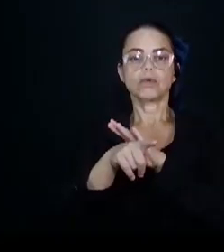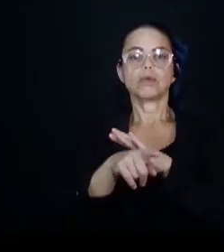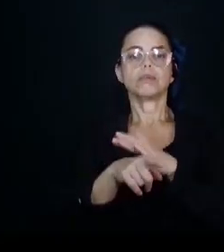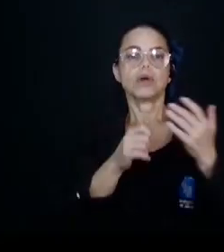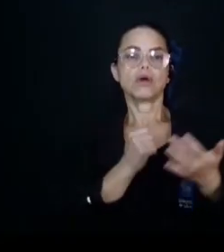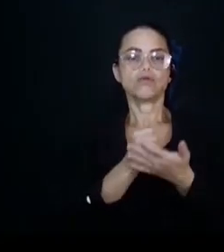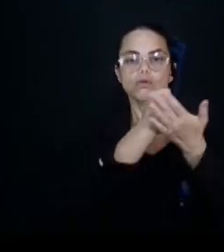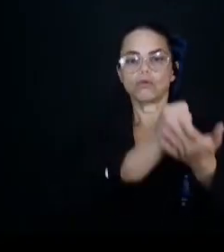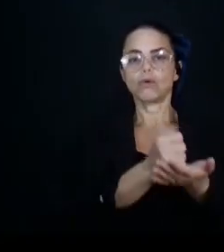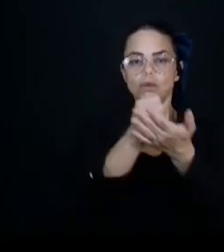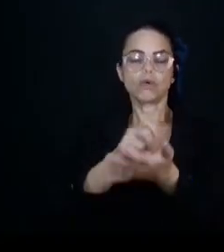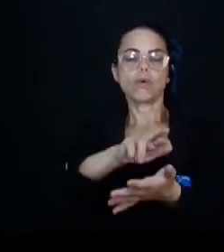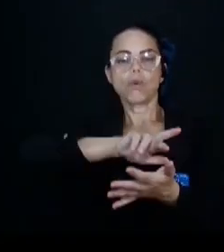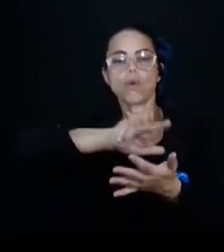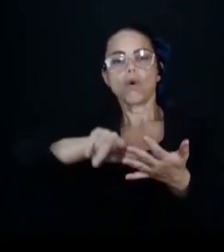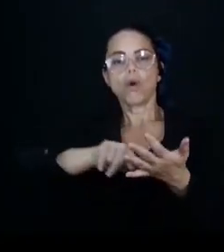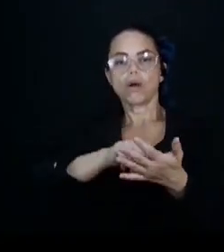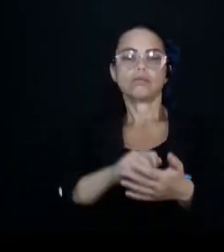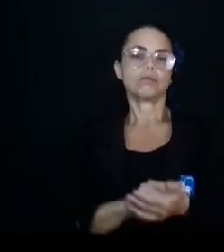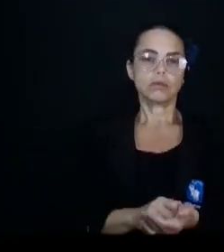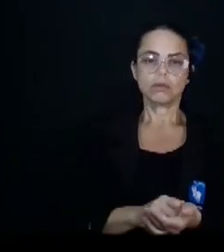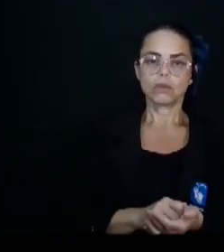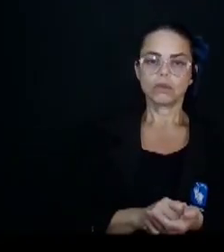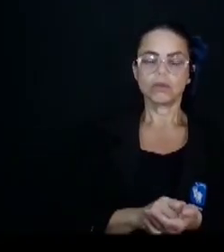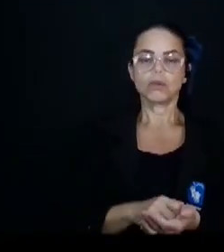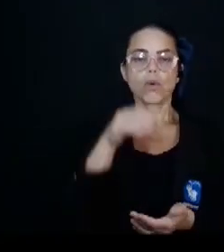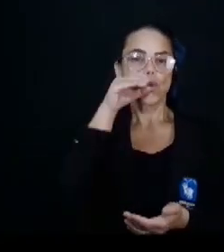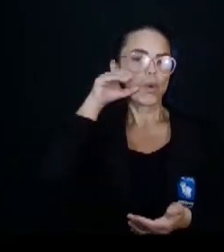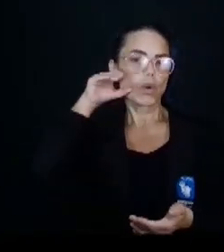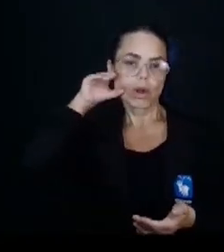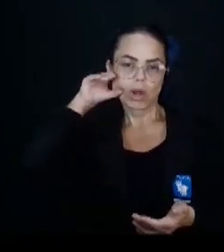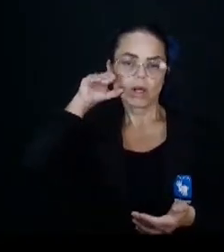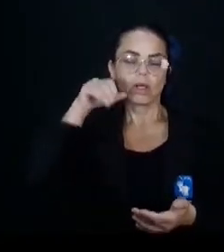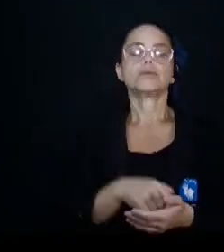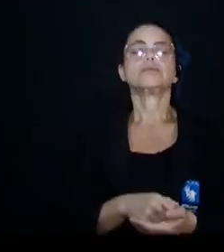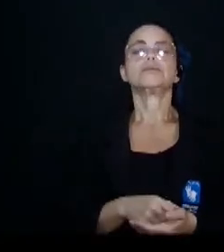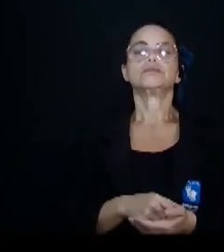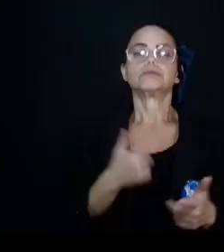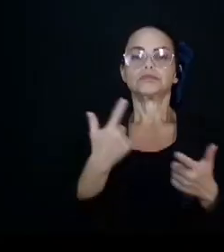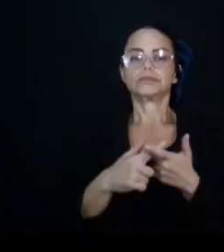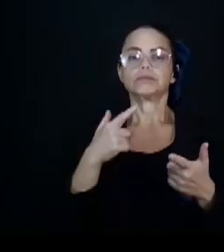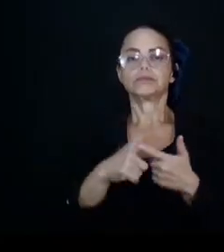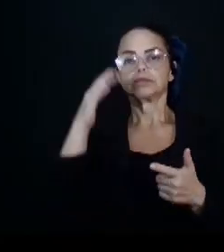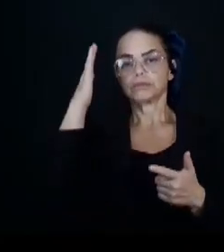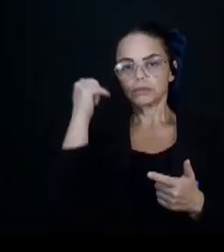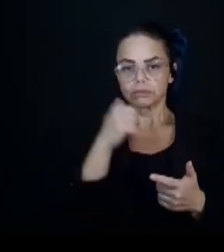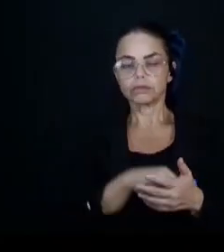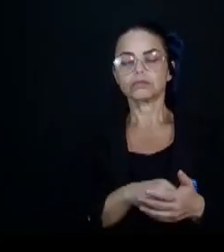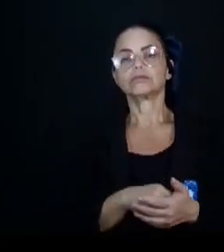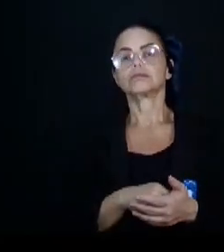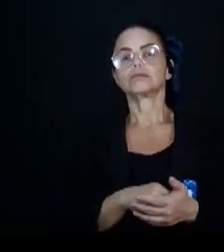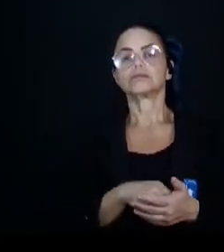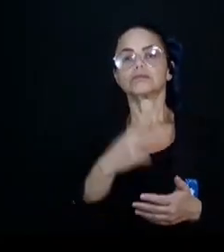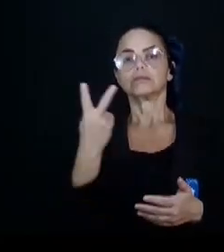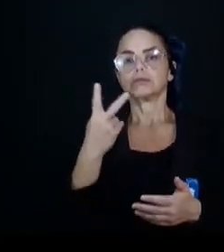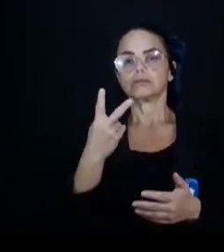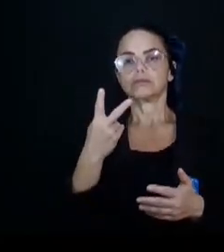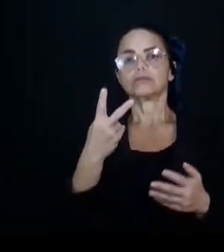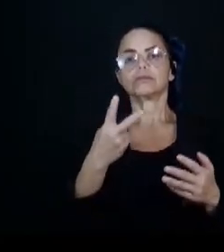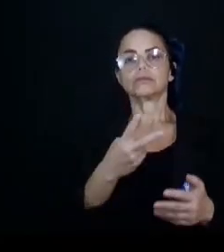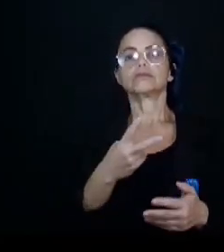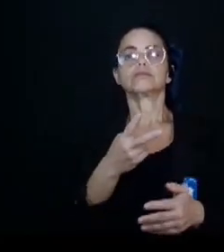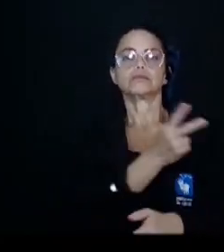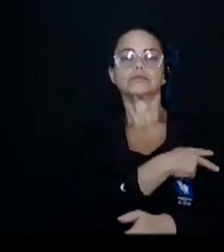outros doadores anônimos, tá? Porque a gente sabe que a partir do segundo grau de parentesco,